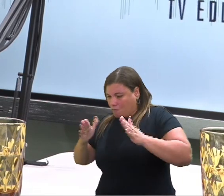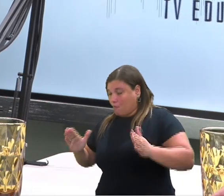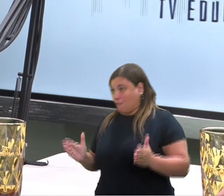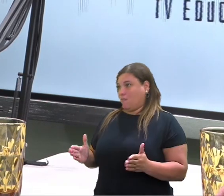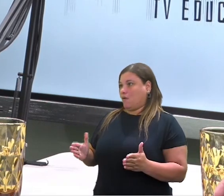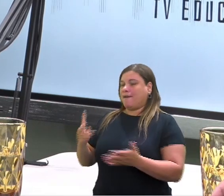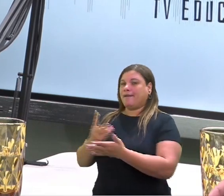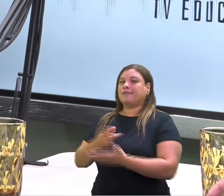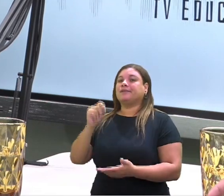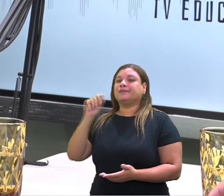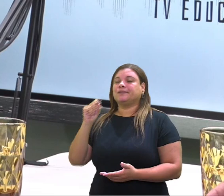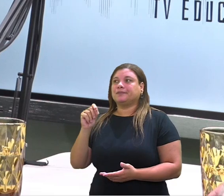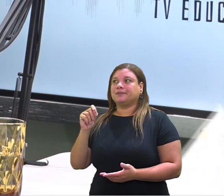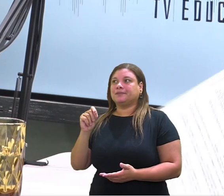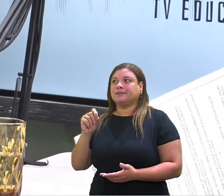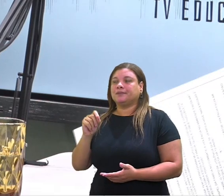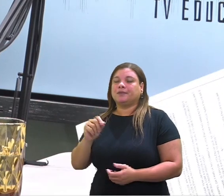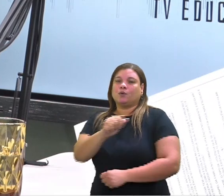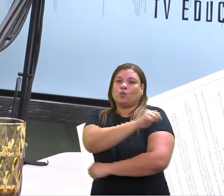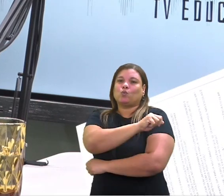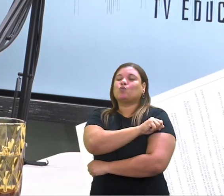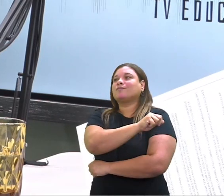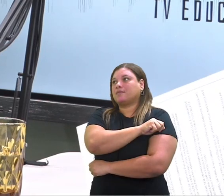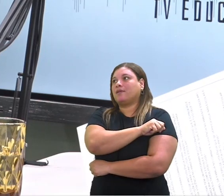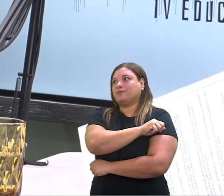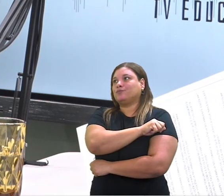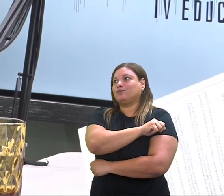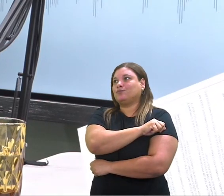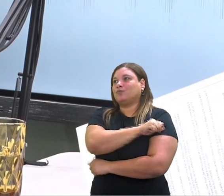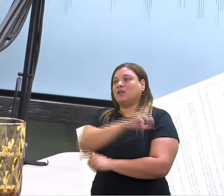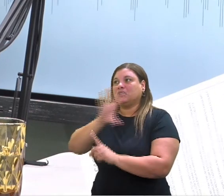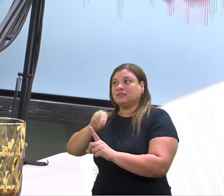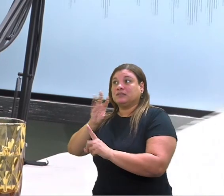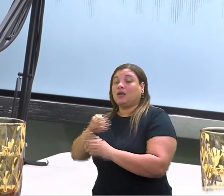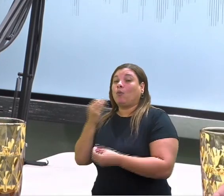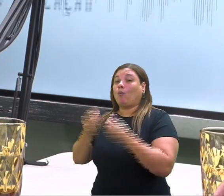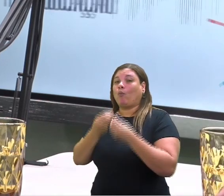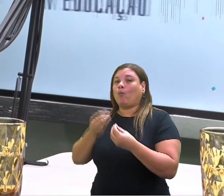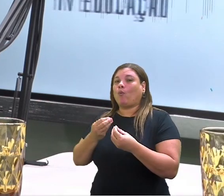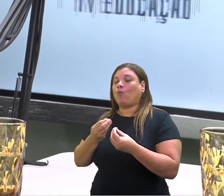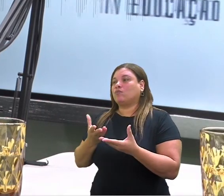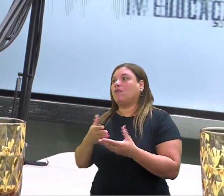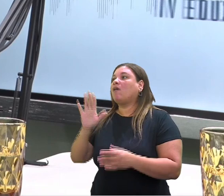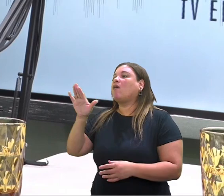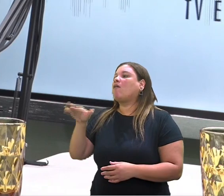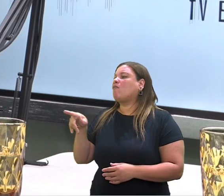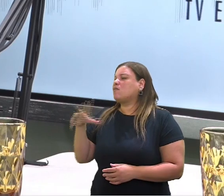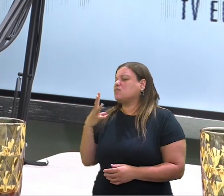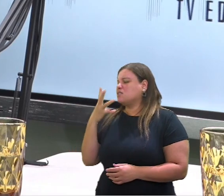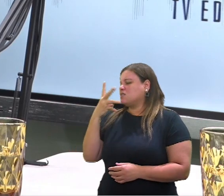horríveis em relação ao corpo, em relação aquelas cantadas horrorosas, desrespeitosas, Sim. sabe? Coisa muito vulgar